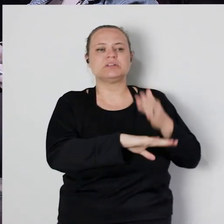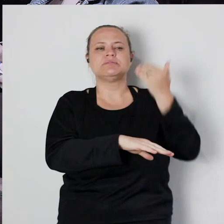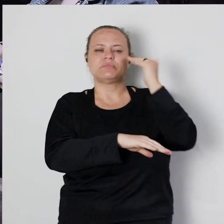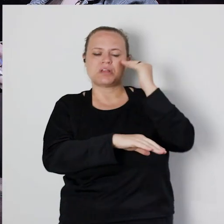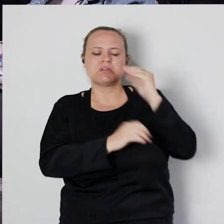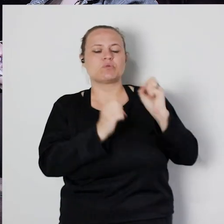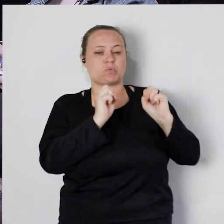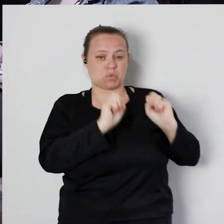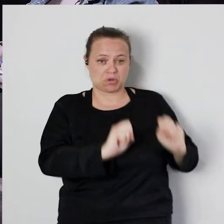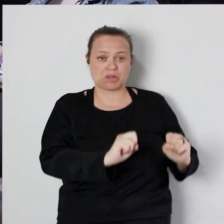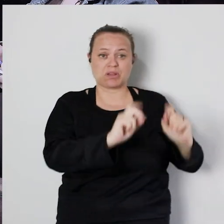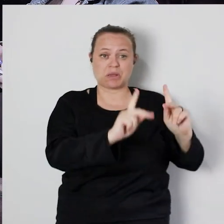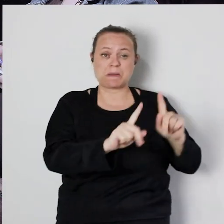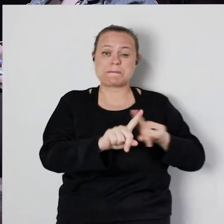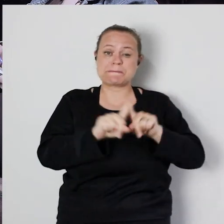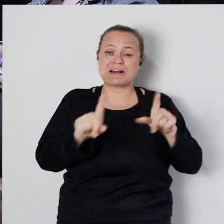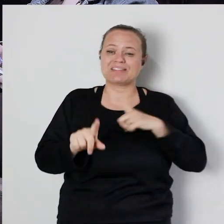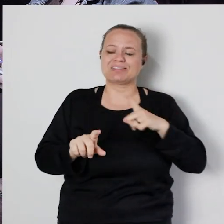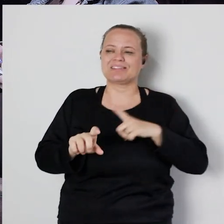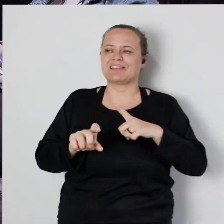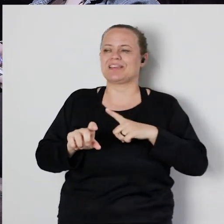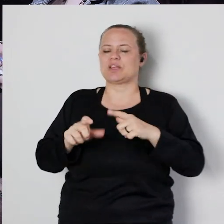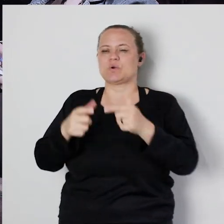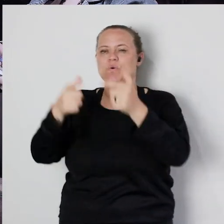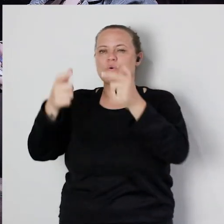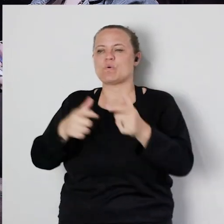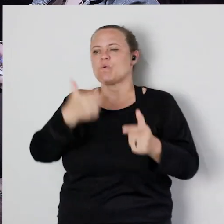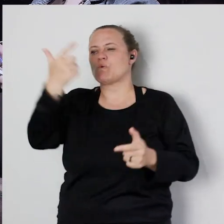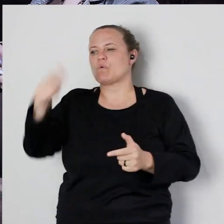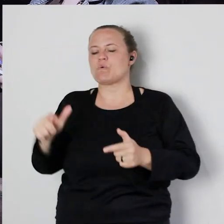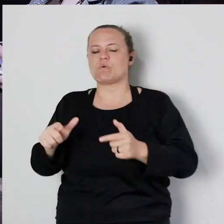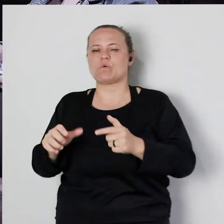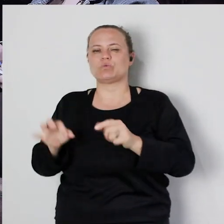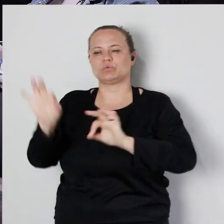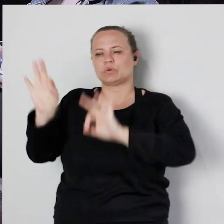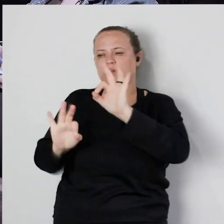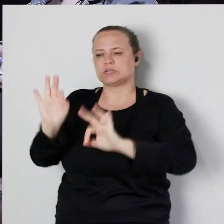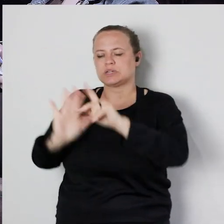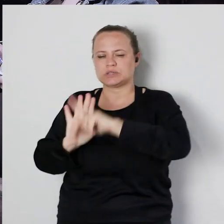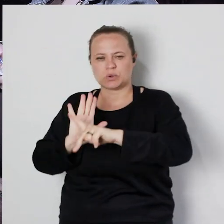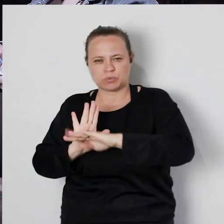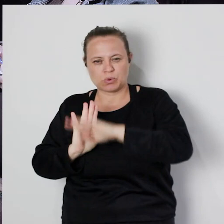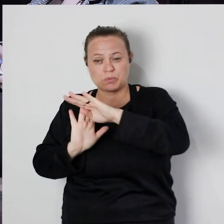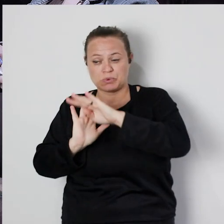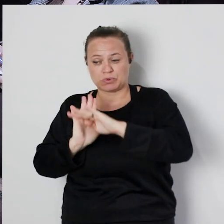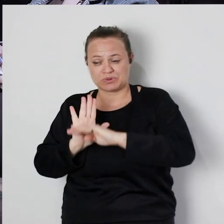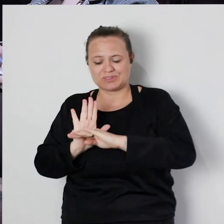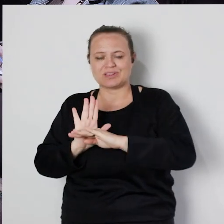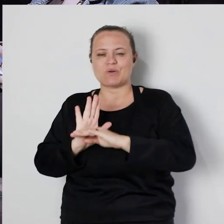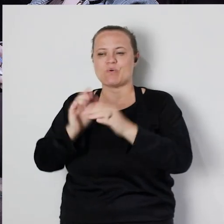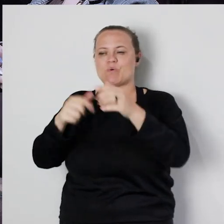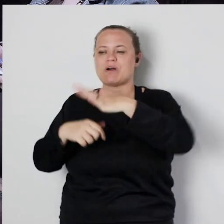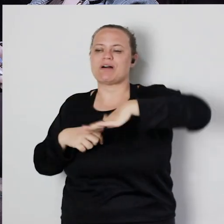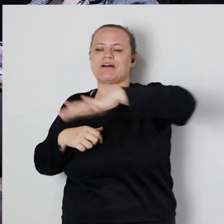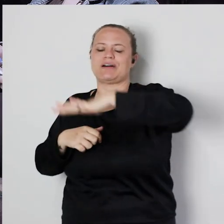à internet, ao computador, entende a dinâmica de plataforma. E outras